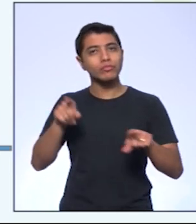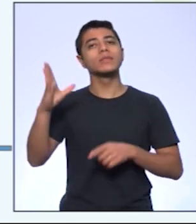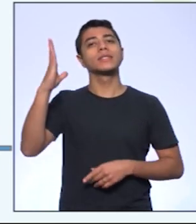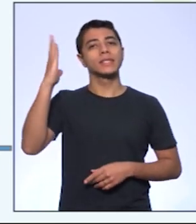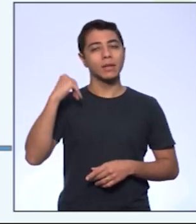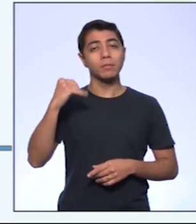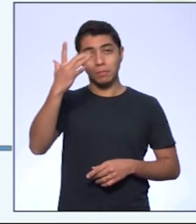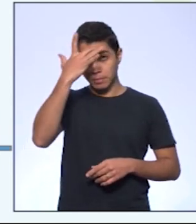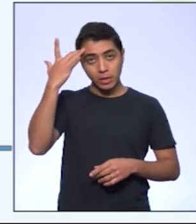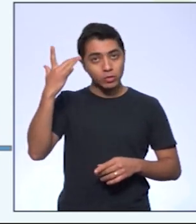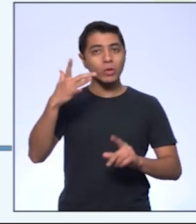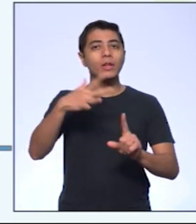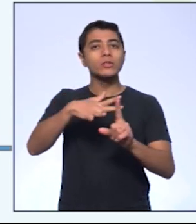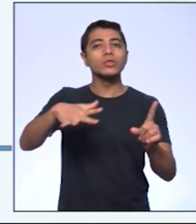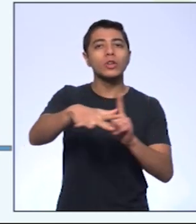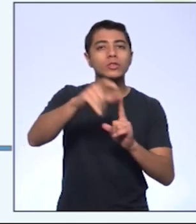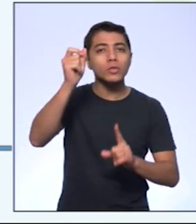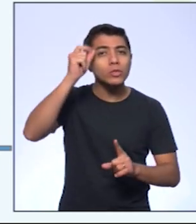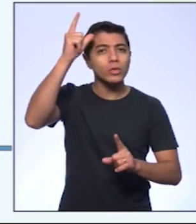forma semelhante.